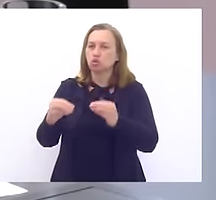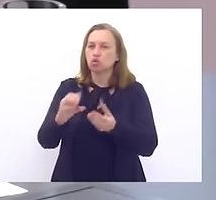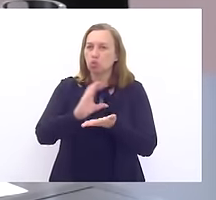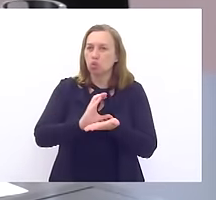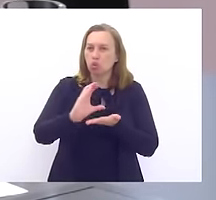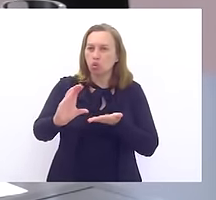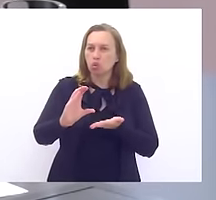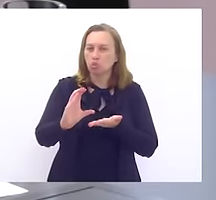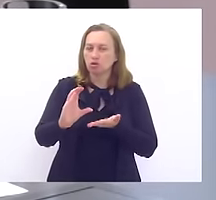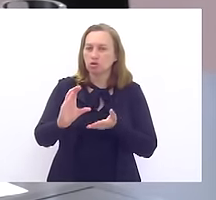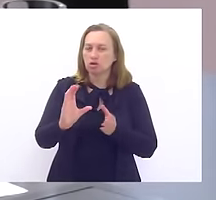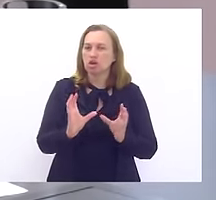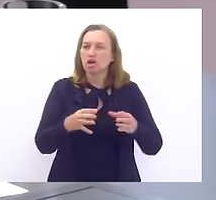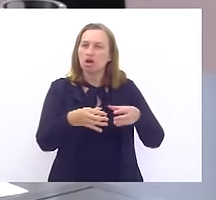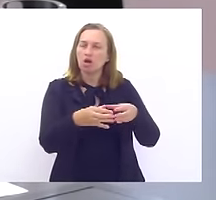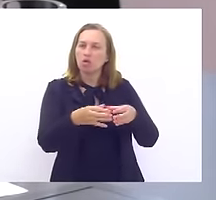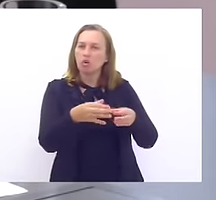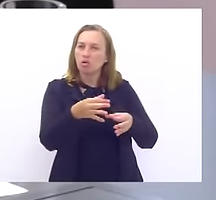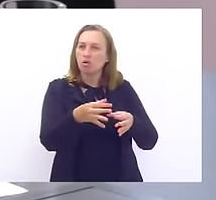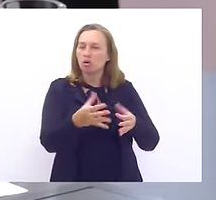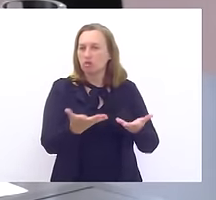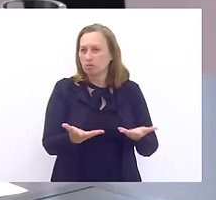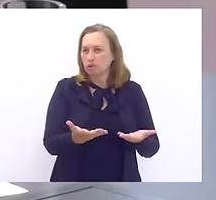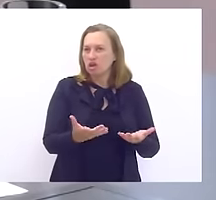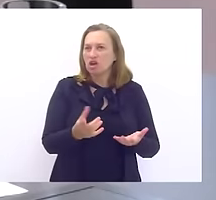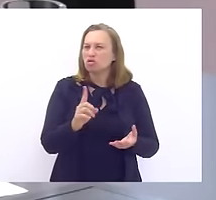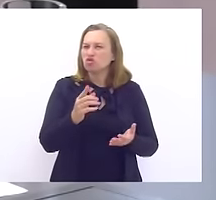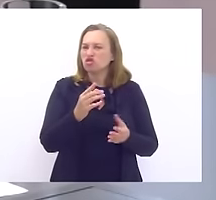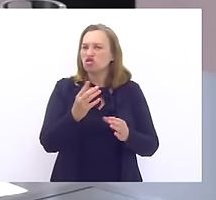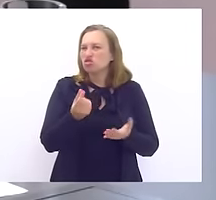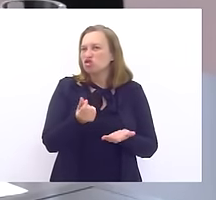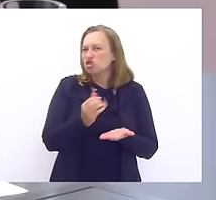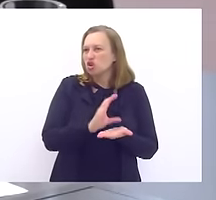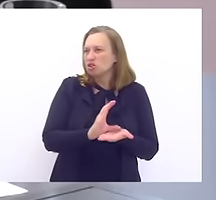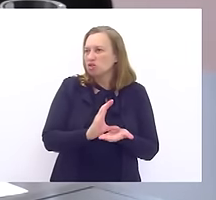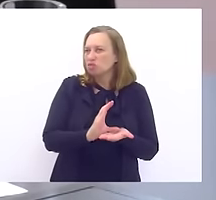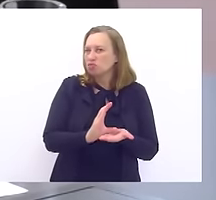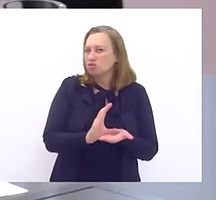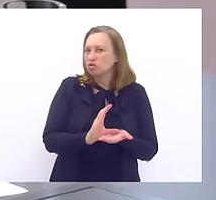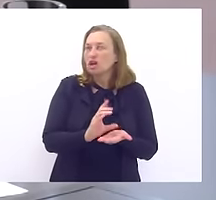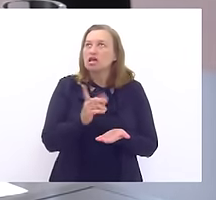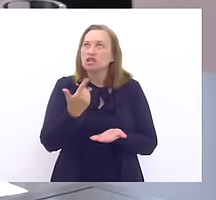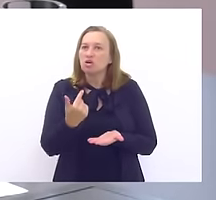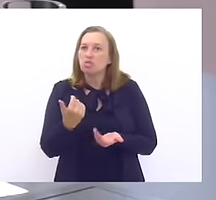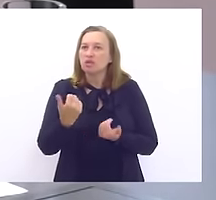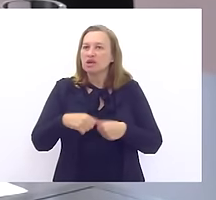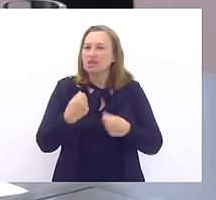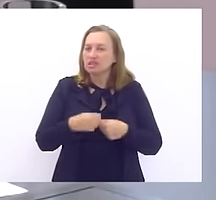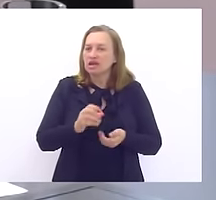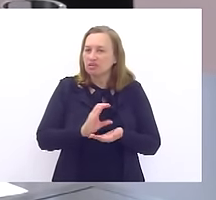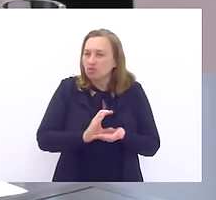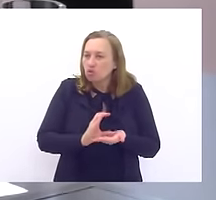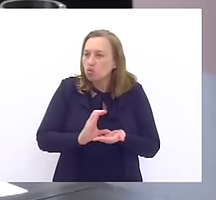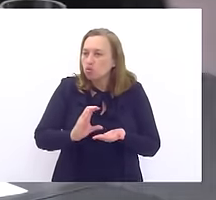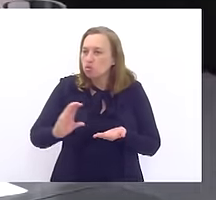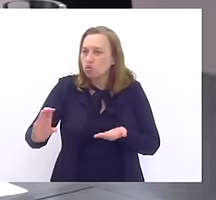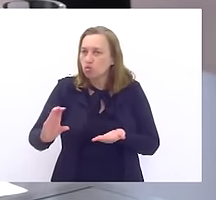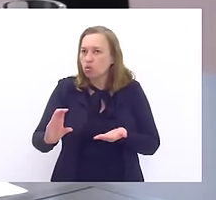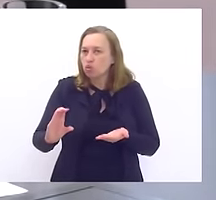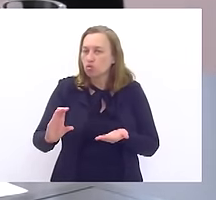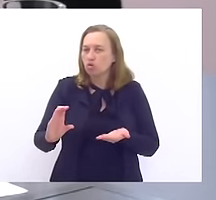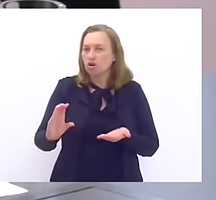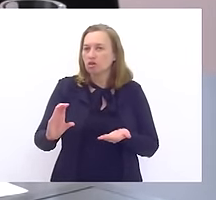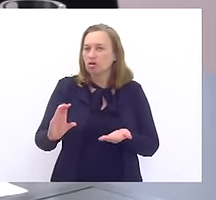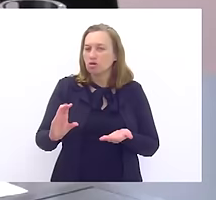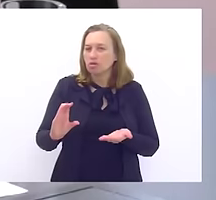que eles executam recursos esse dinheiro não vai se eu vou te dizer se eu tiver que fazer um manejar um manejo tem